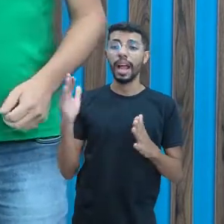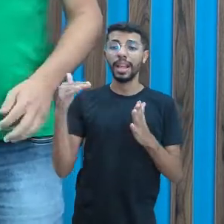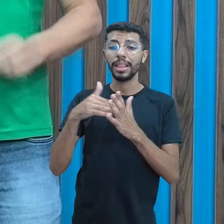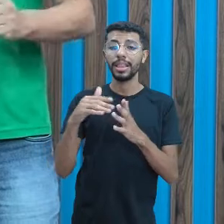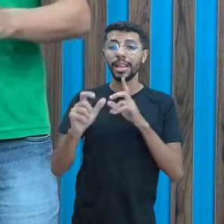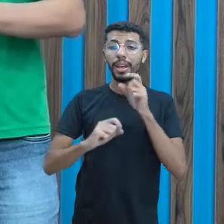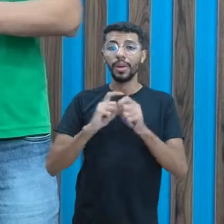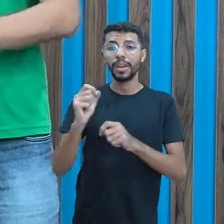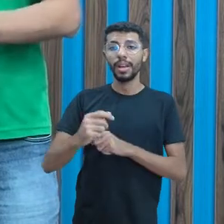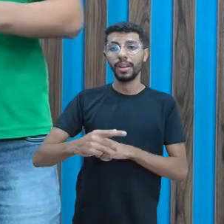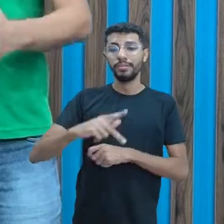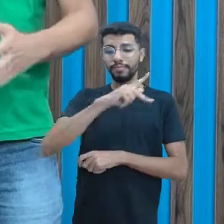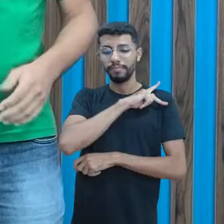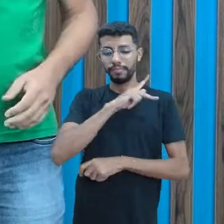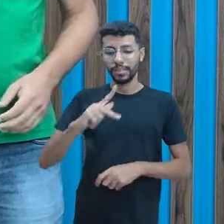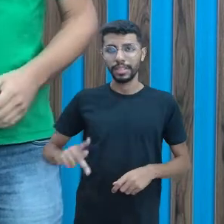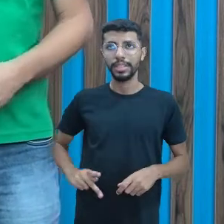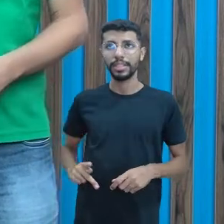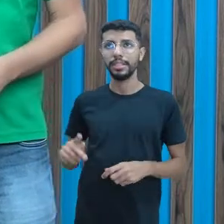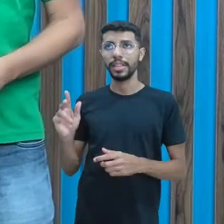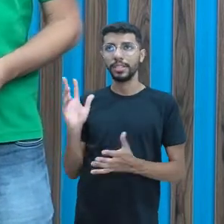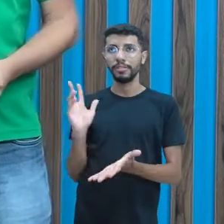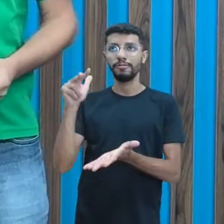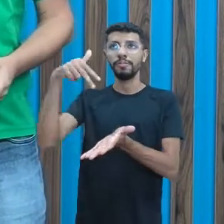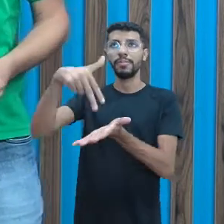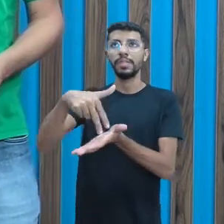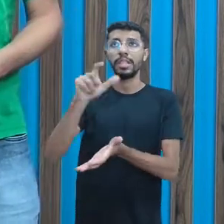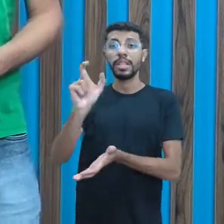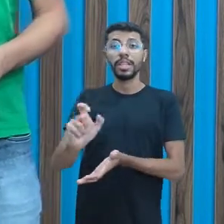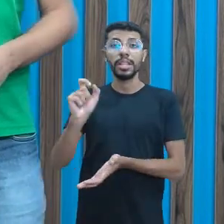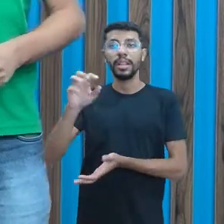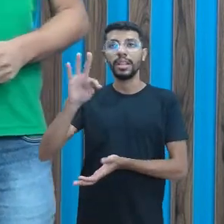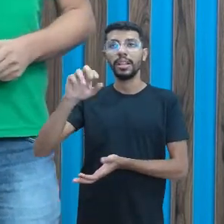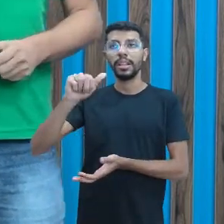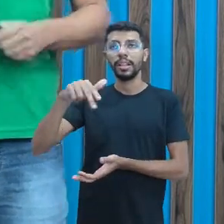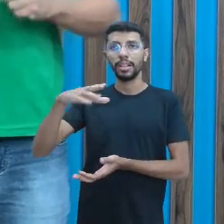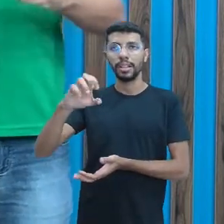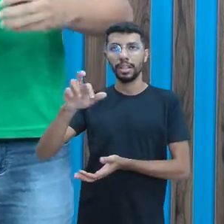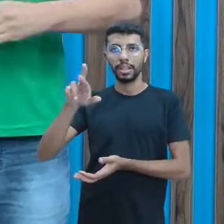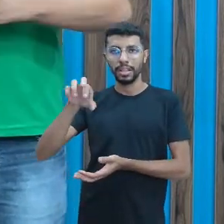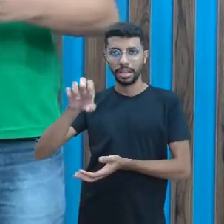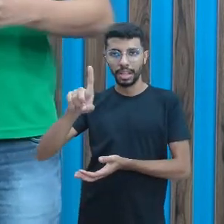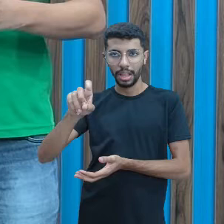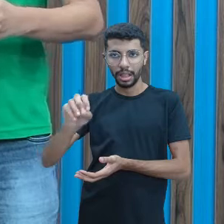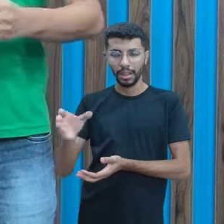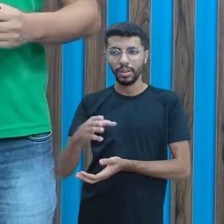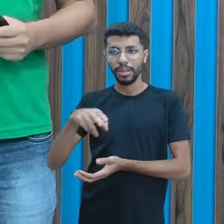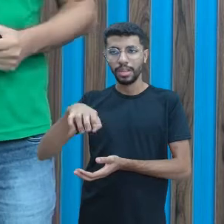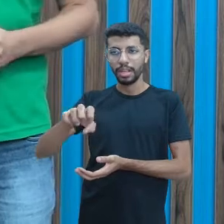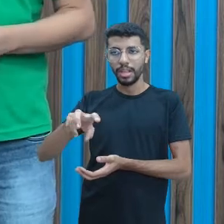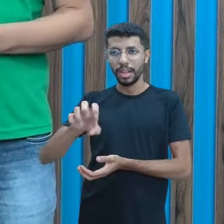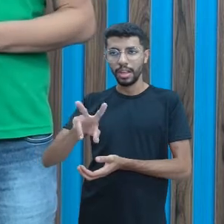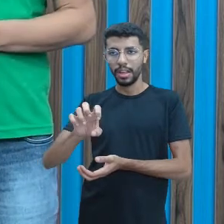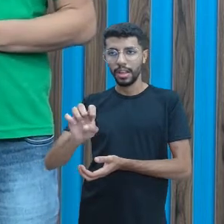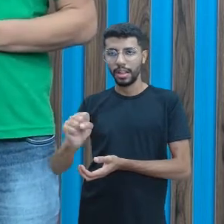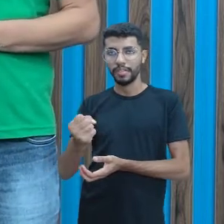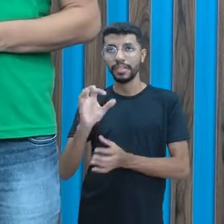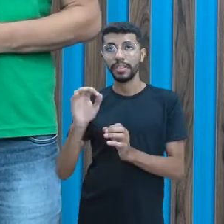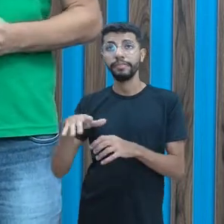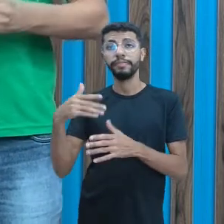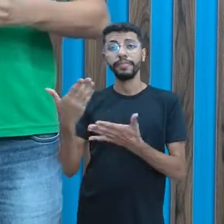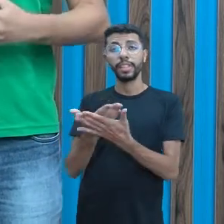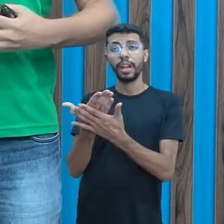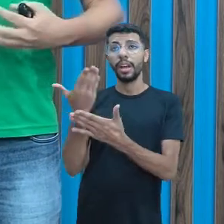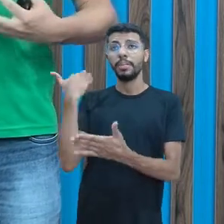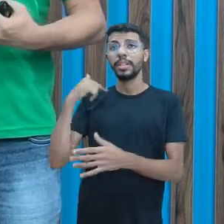civil, que foi, a princípio, Tancredo Neves. Nós vamos ver na sequência. E na aula passada, nós terminamos justamente falando sobre a lei de anistia.